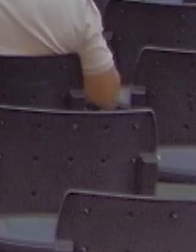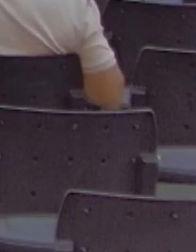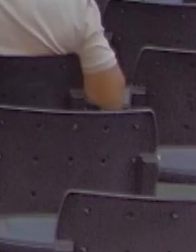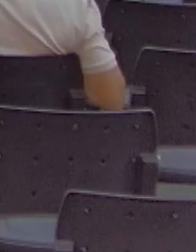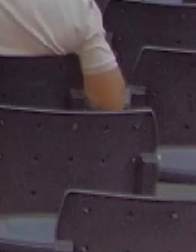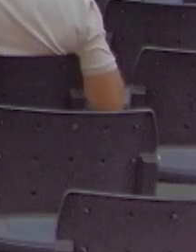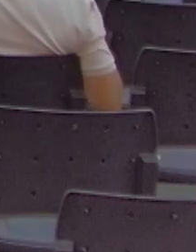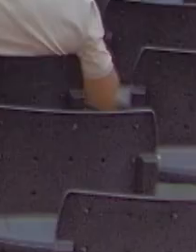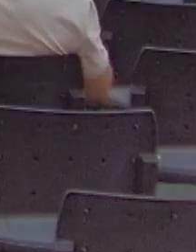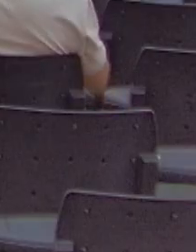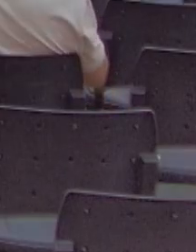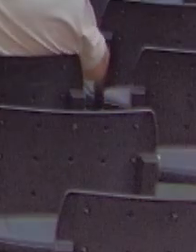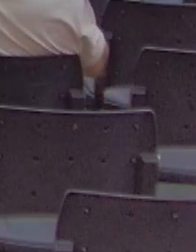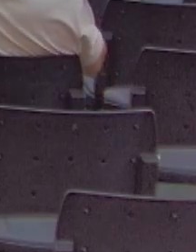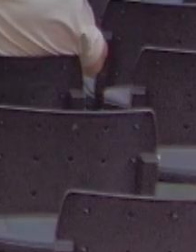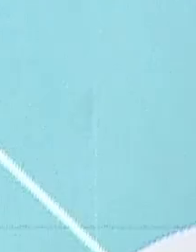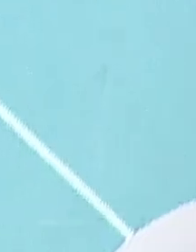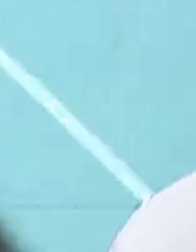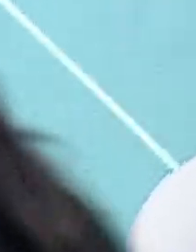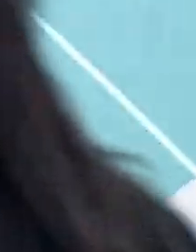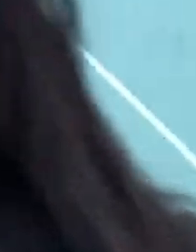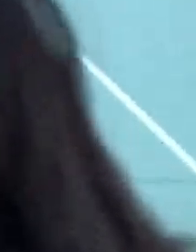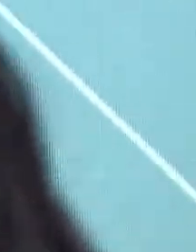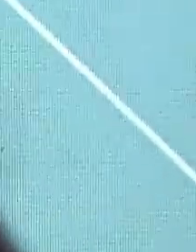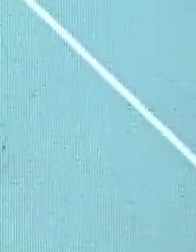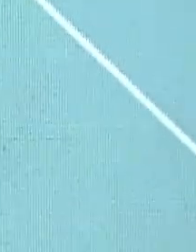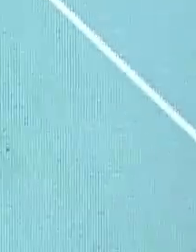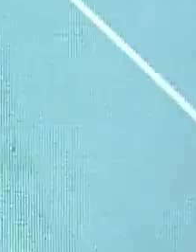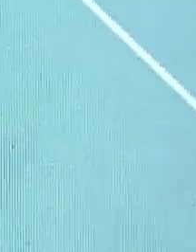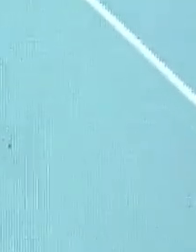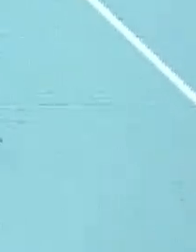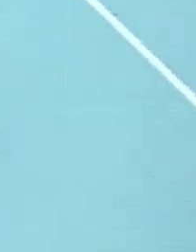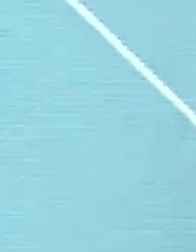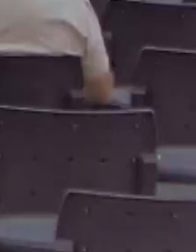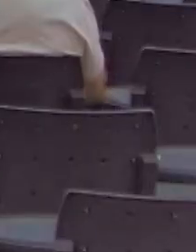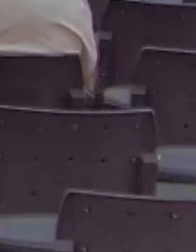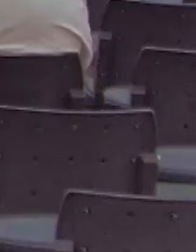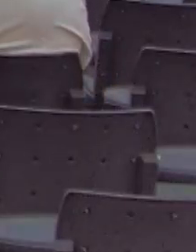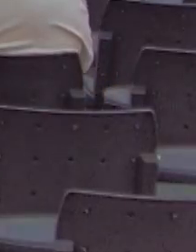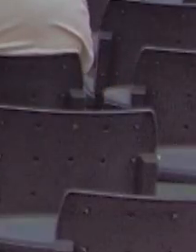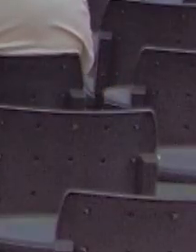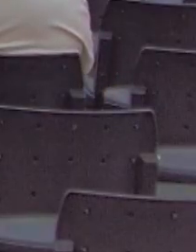Convido também o nosso presidente da CEBIC, mais uma vez aqui ao palco, Renato Correia.